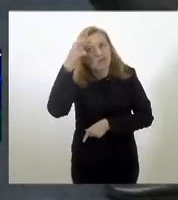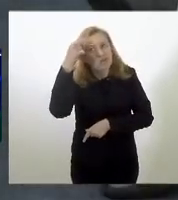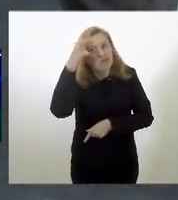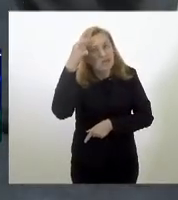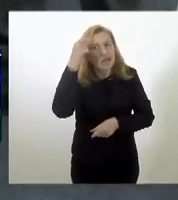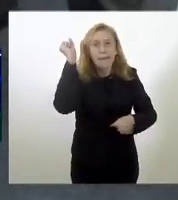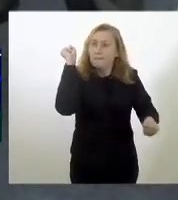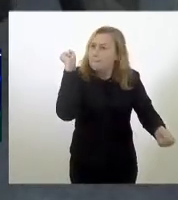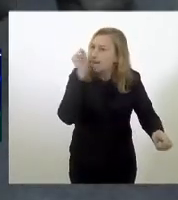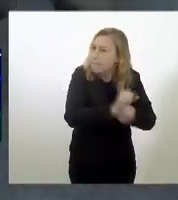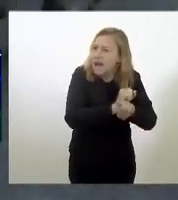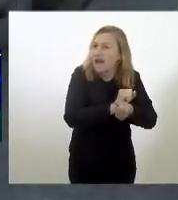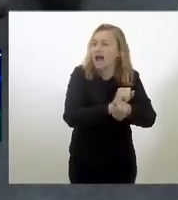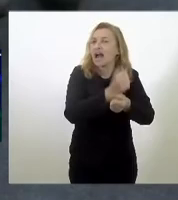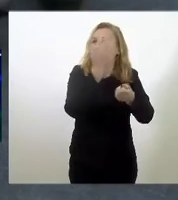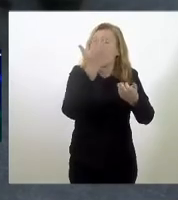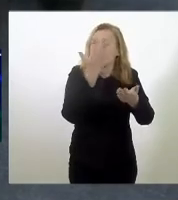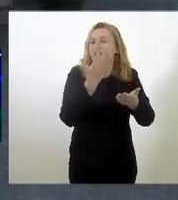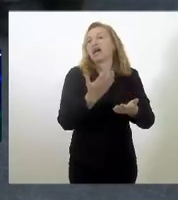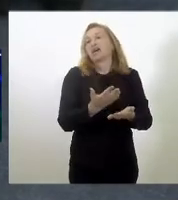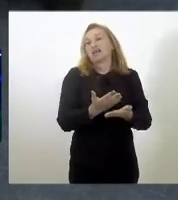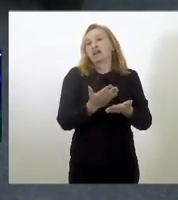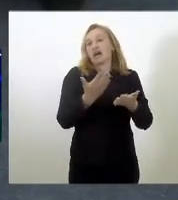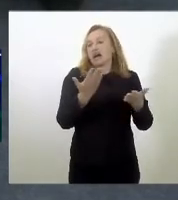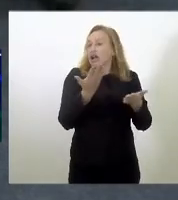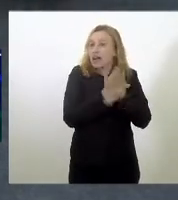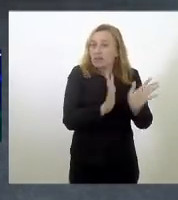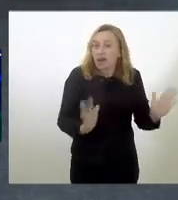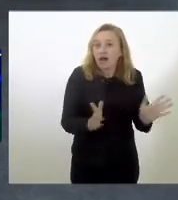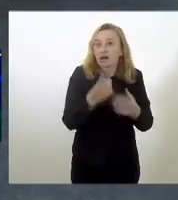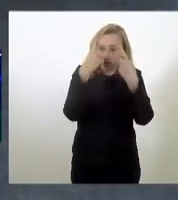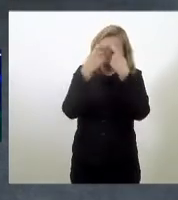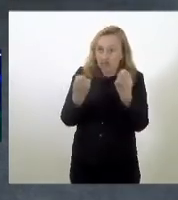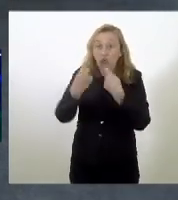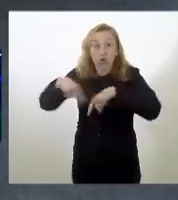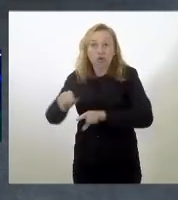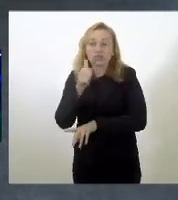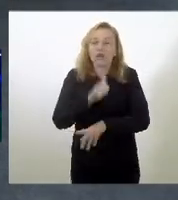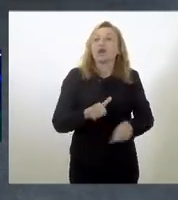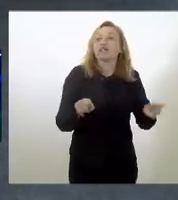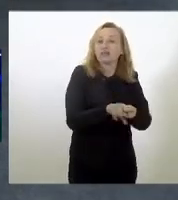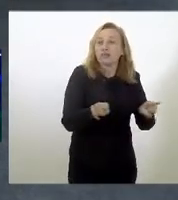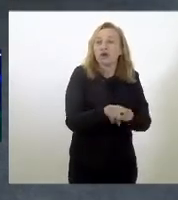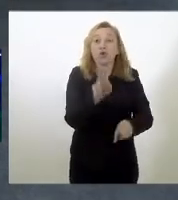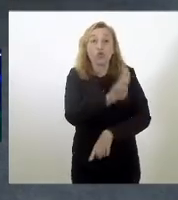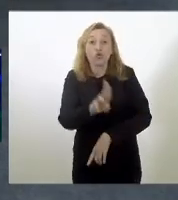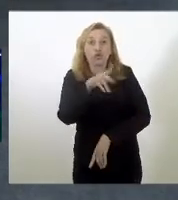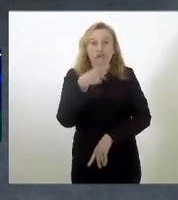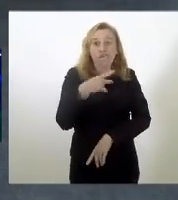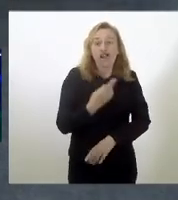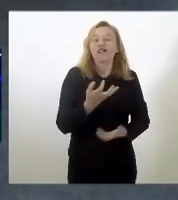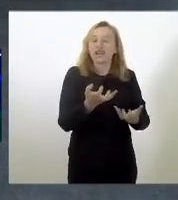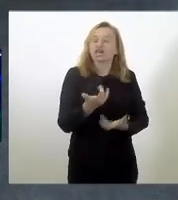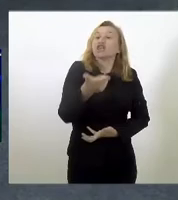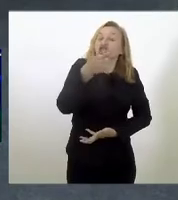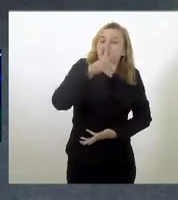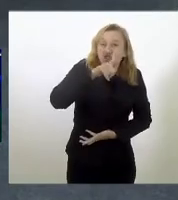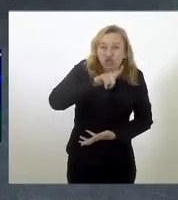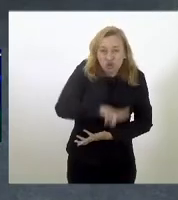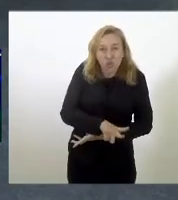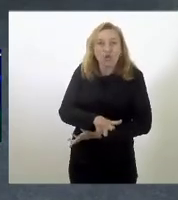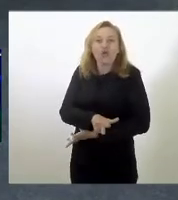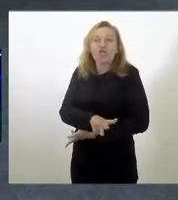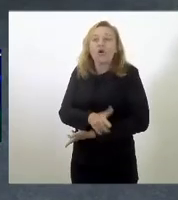um basta na violência contra as mulheres. E, já fazendo uso da palavra também, queria mais uma